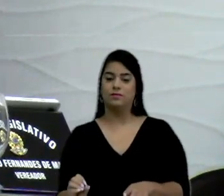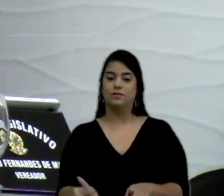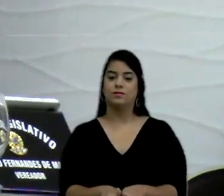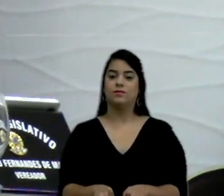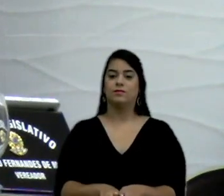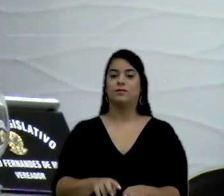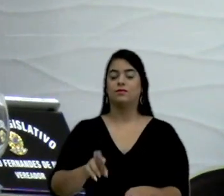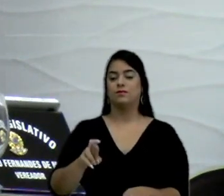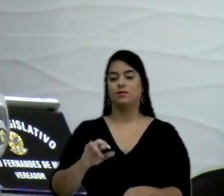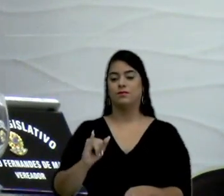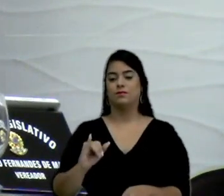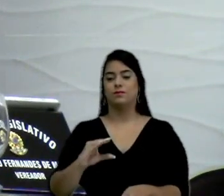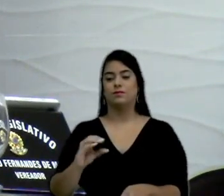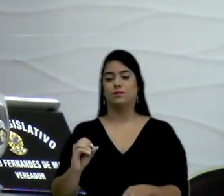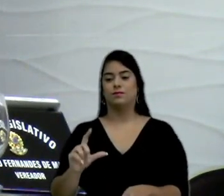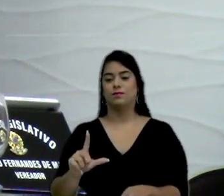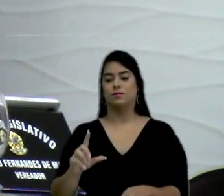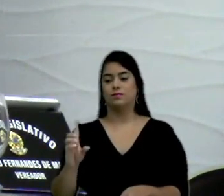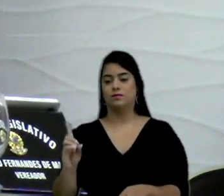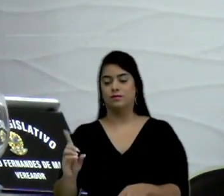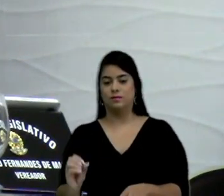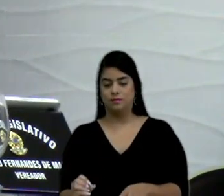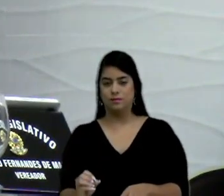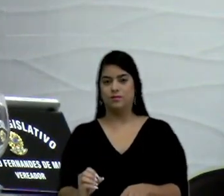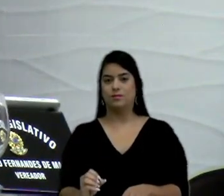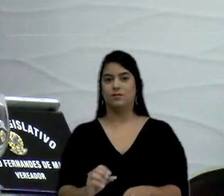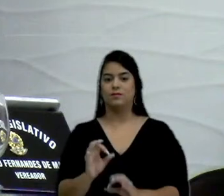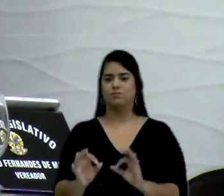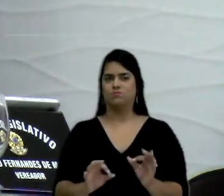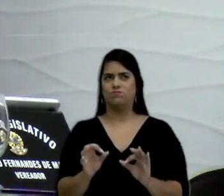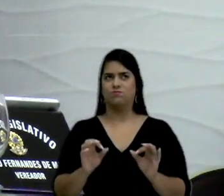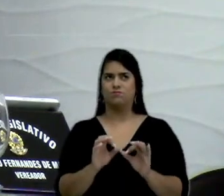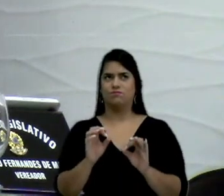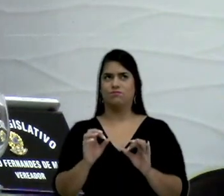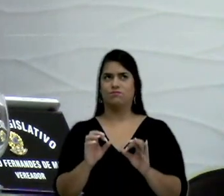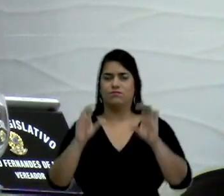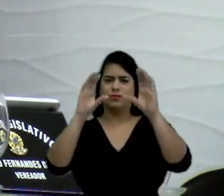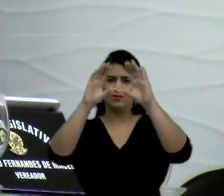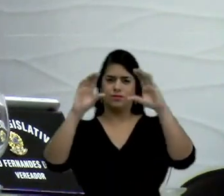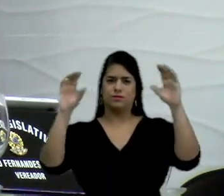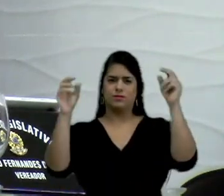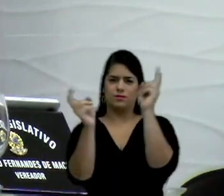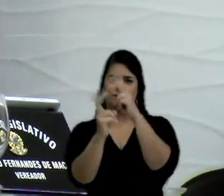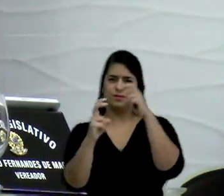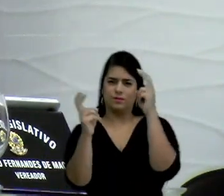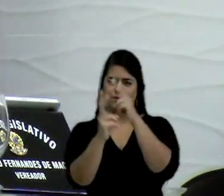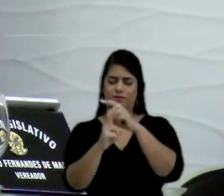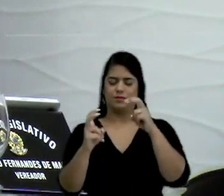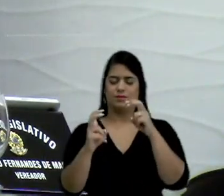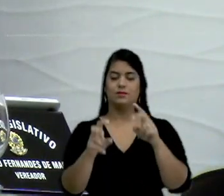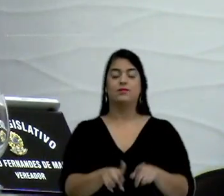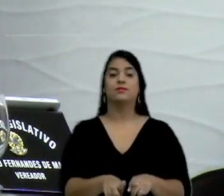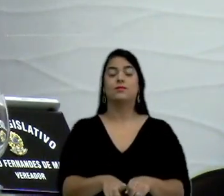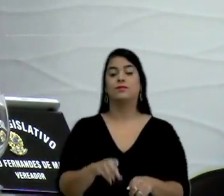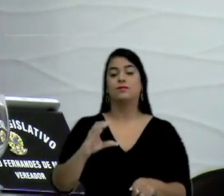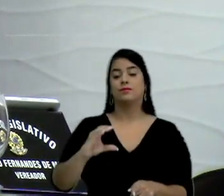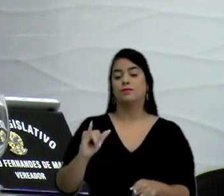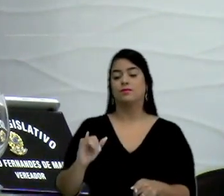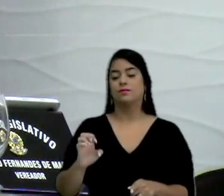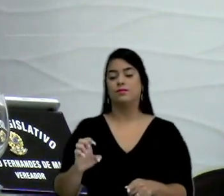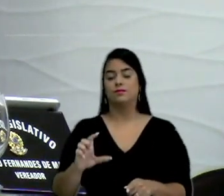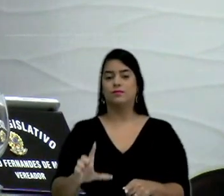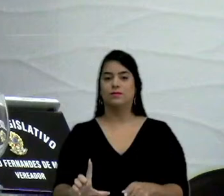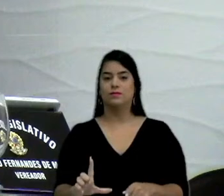Duarte né que tem uma loja lá que a gente tá ar condicionado lá em Belo Jardim mas é daqui de São Beto ael Santos né